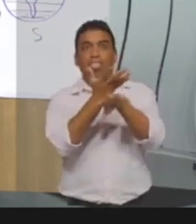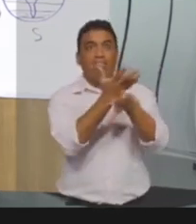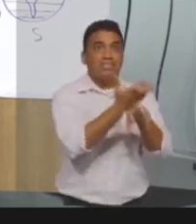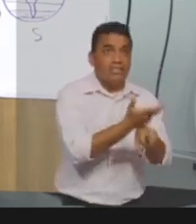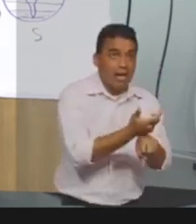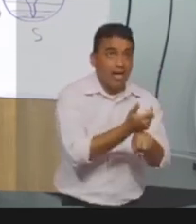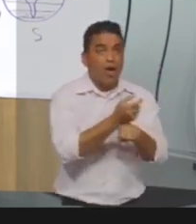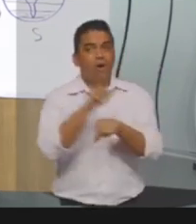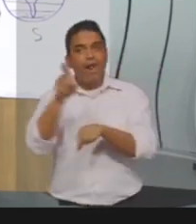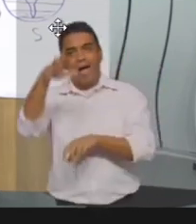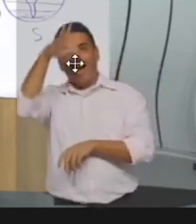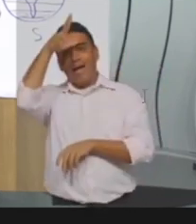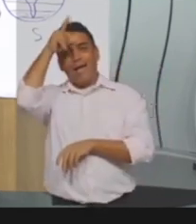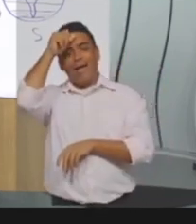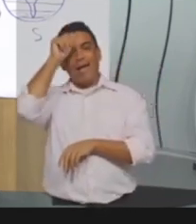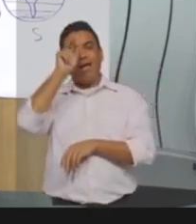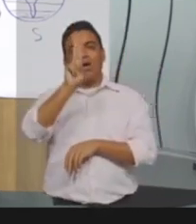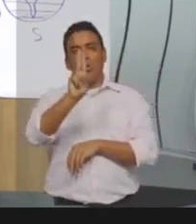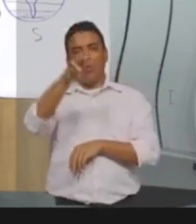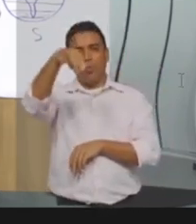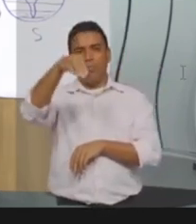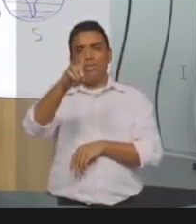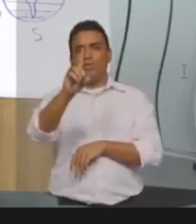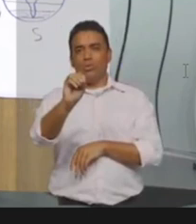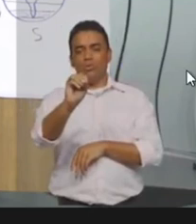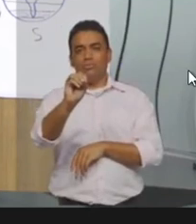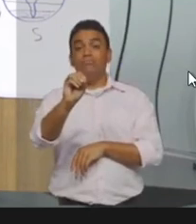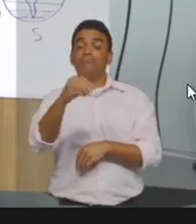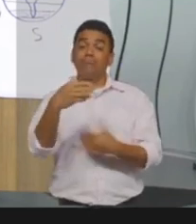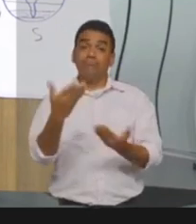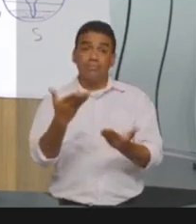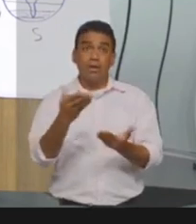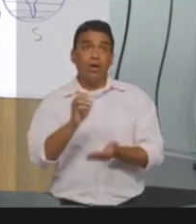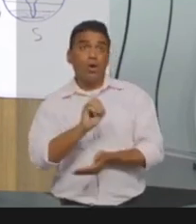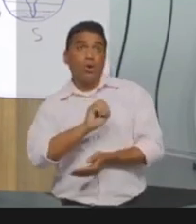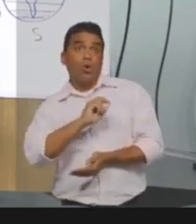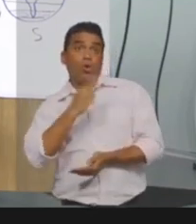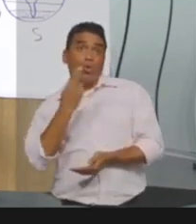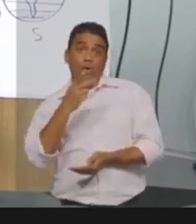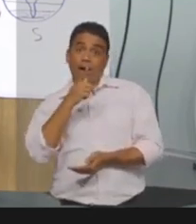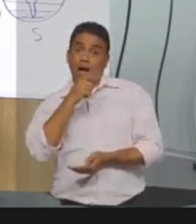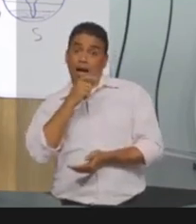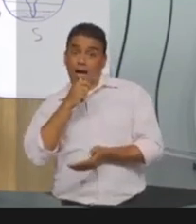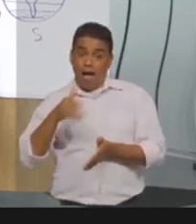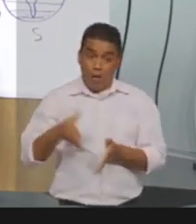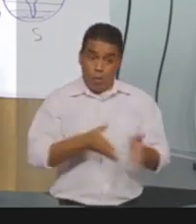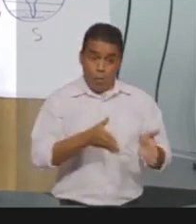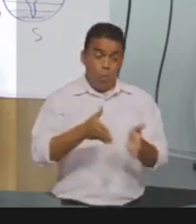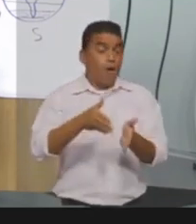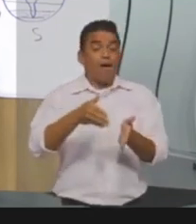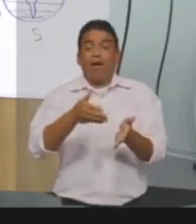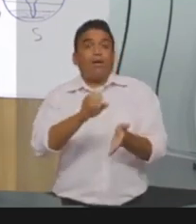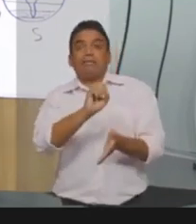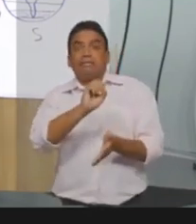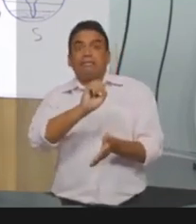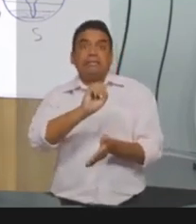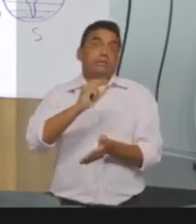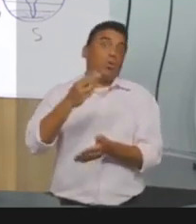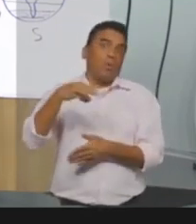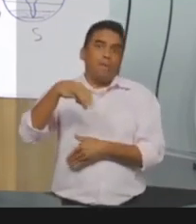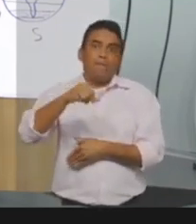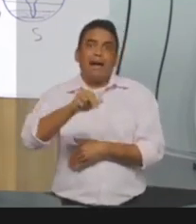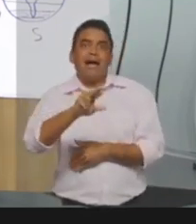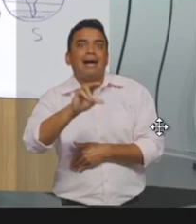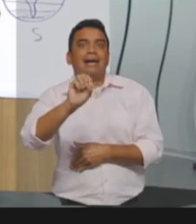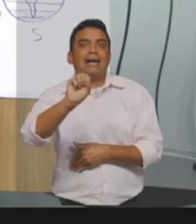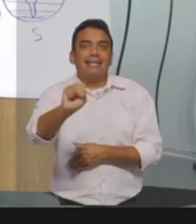úmidos, pode ser interferência ou da proximidade a regiões que têm muita água, como mares, mas pode estar relacionado também com a presença